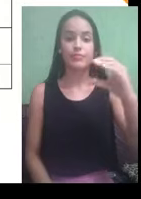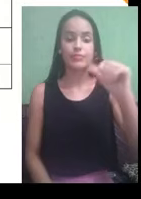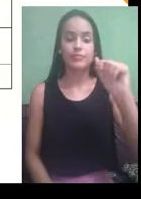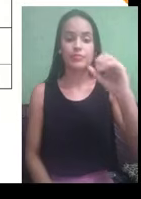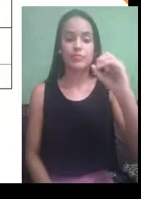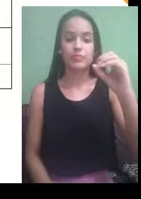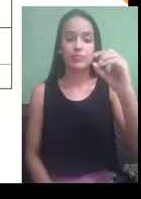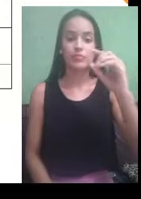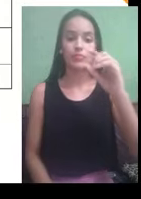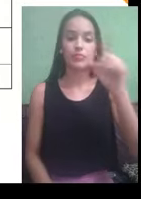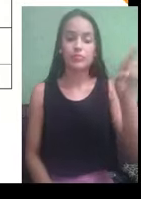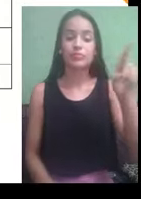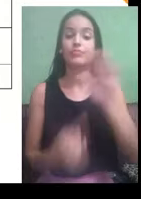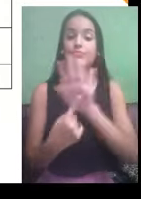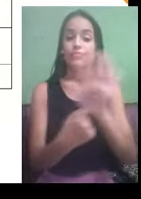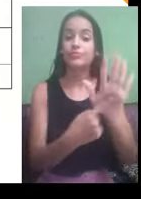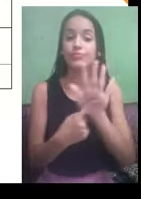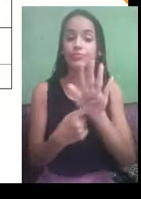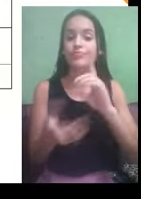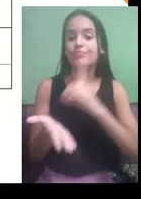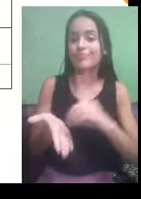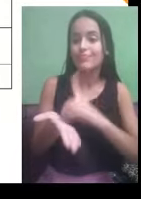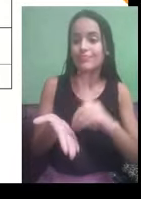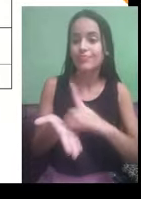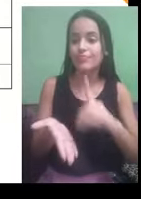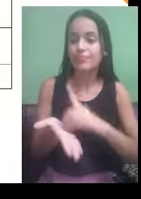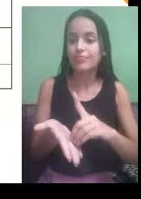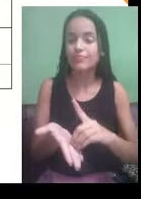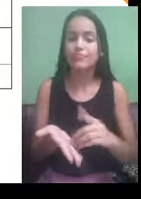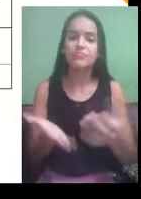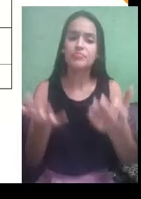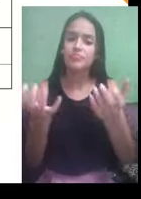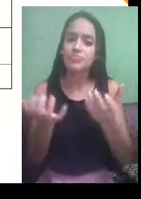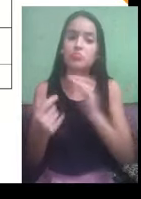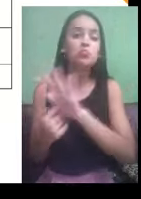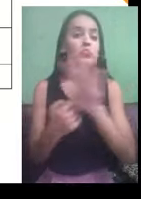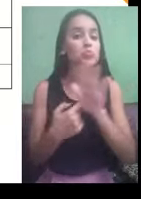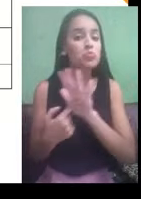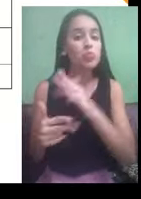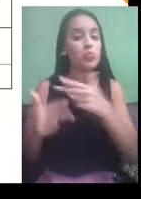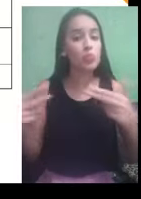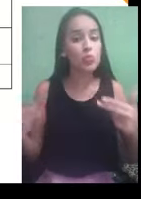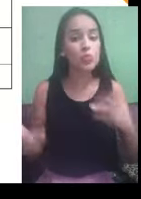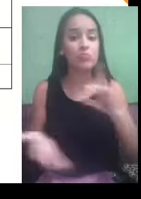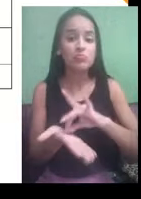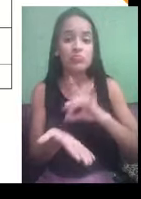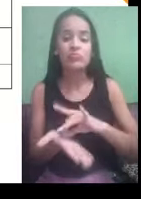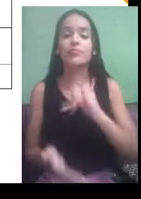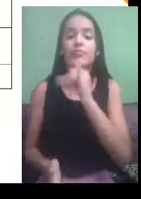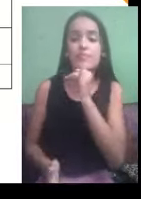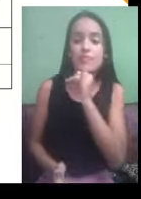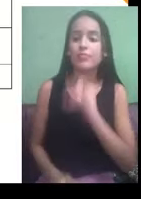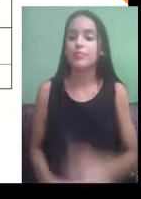3 quartos. Vejam que a descrição ela vai responder à pergunta como é, ou seja, esse apartamento é como. Não é